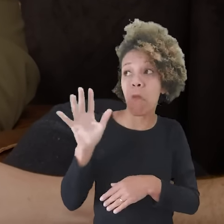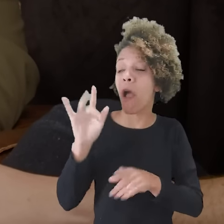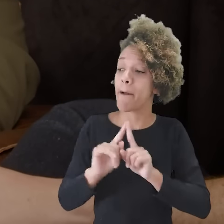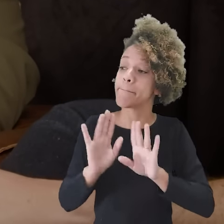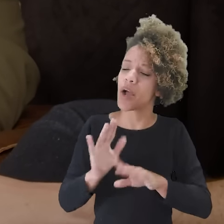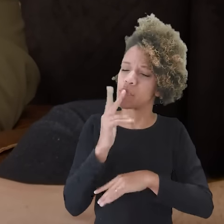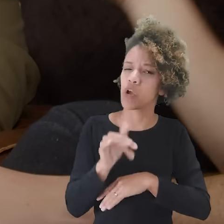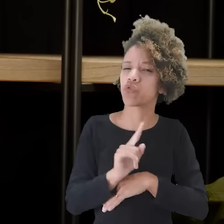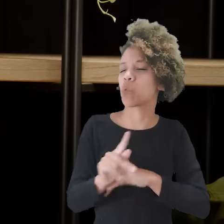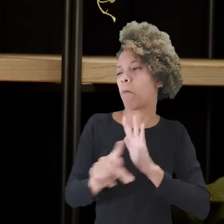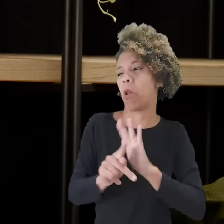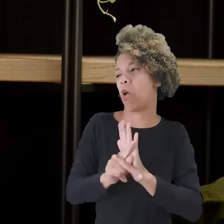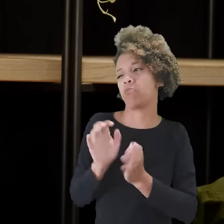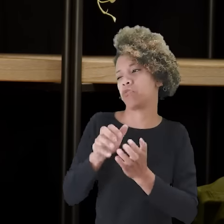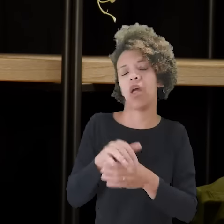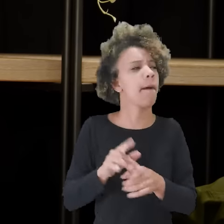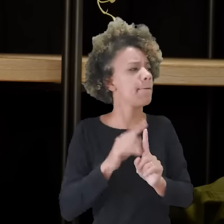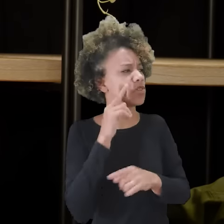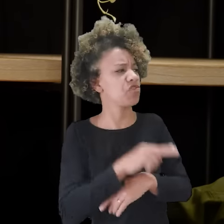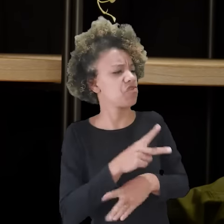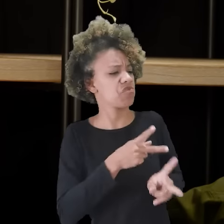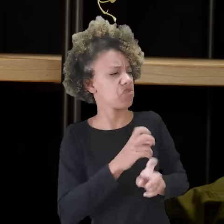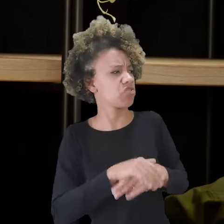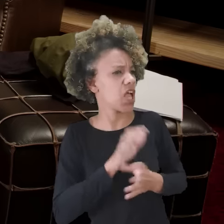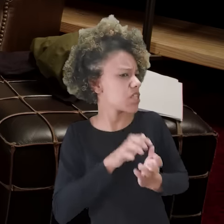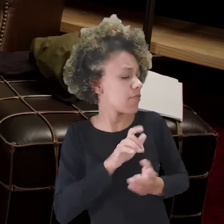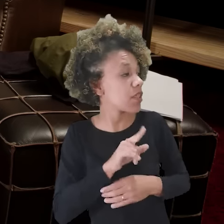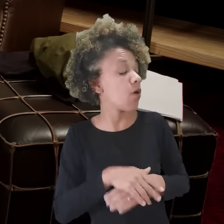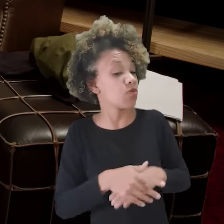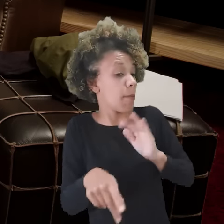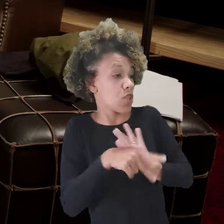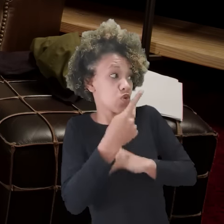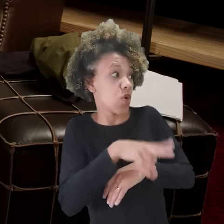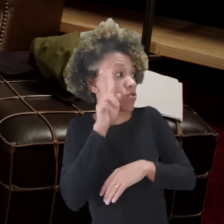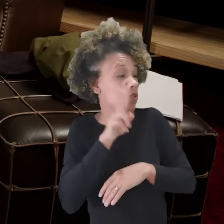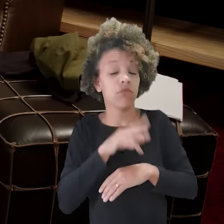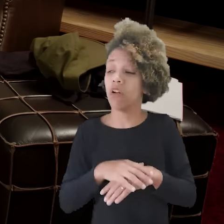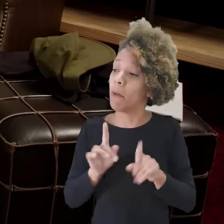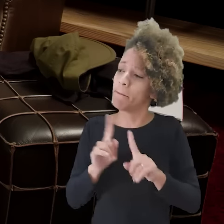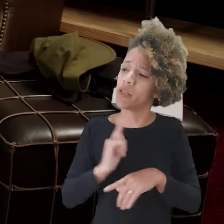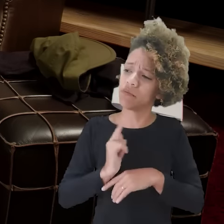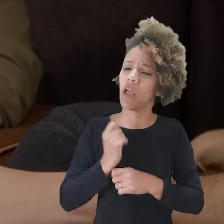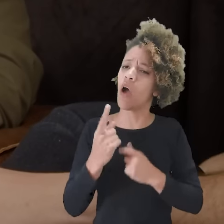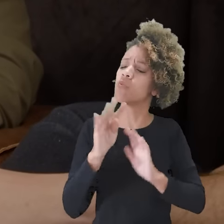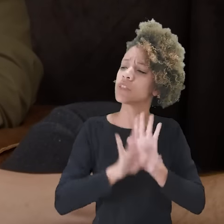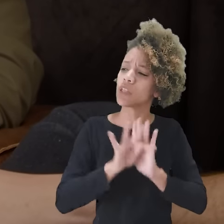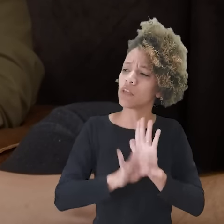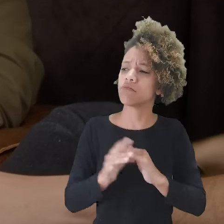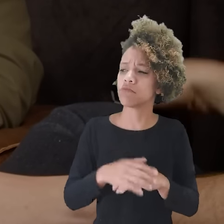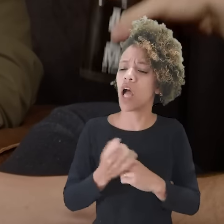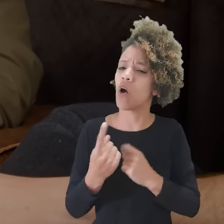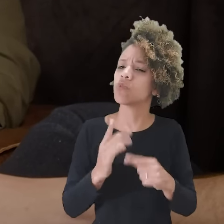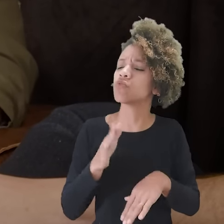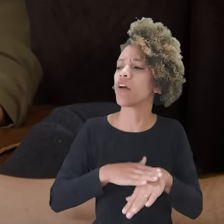eu não acho que tem uma mas eu não te vejo falando tanto sobre Recife eu te vejo você falando sobre você eu falo muito sobre mas eu tenho alguns textos que eu falo sobre isso